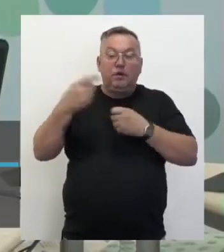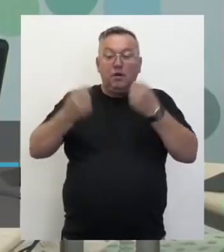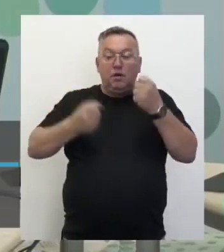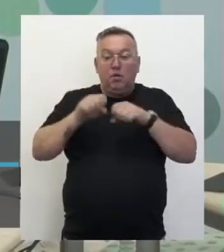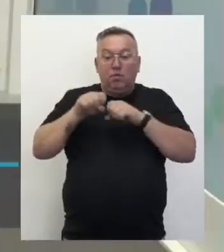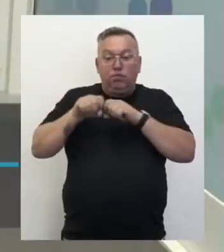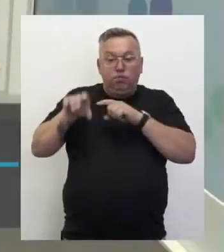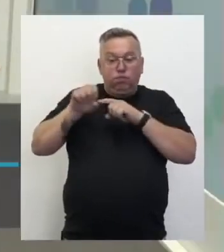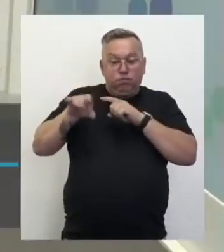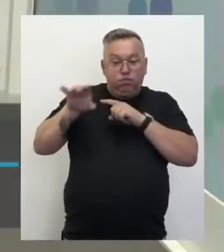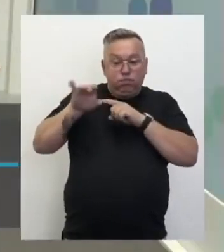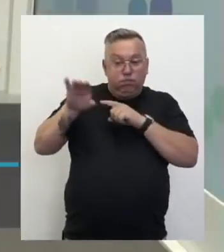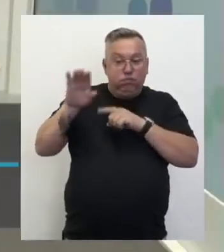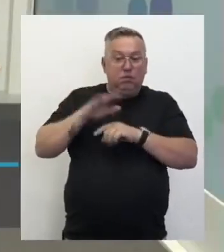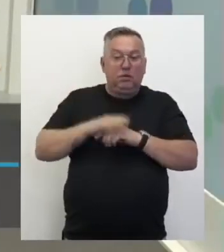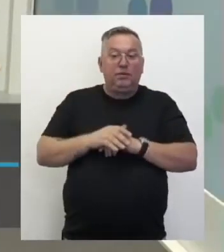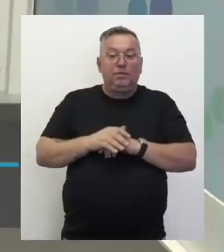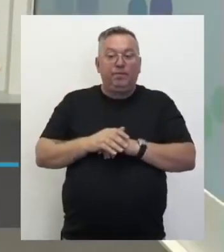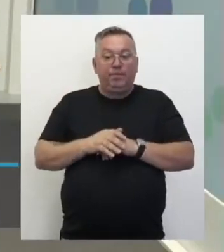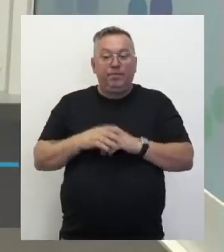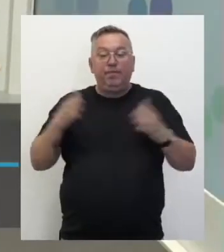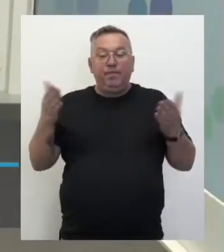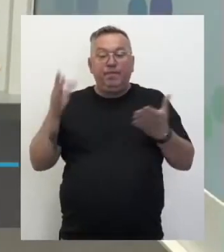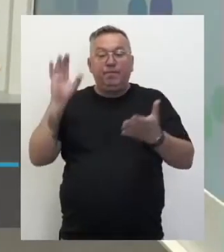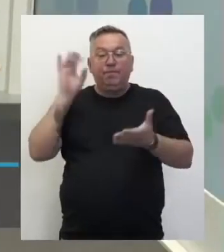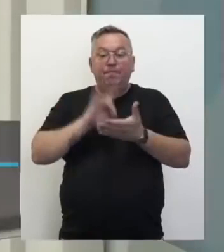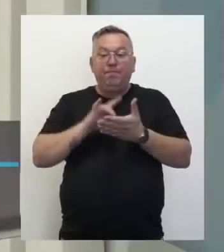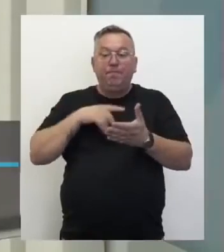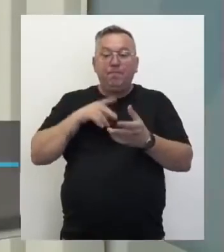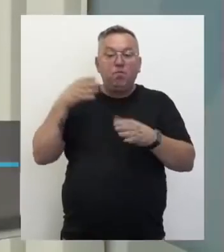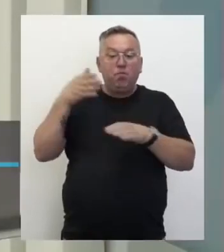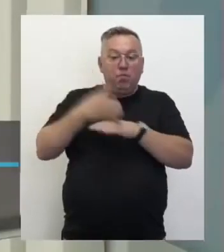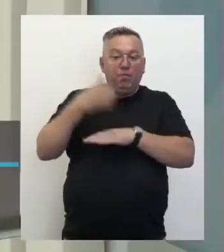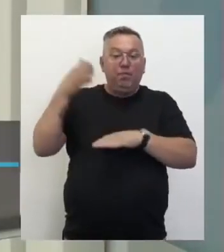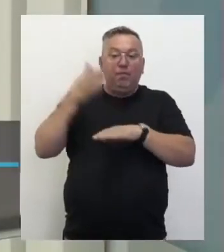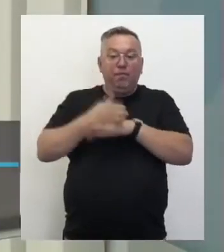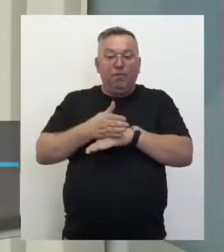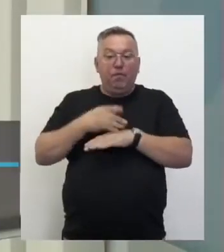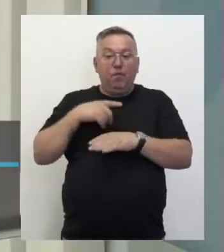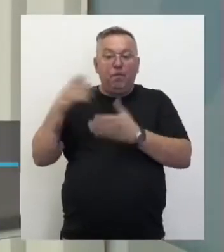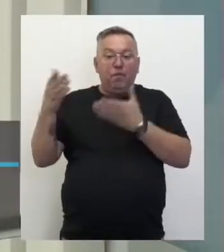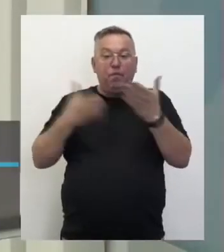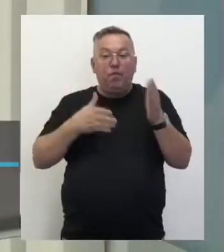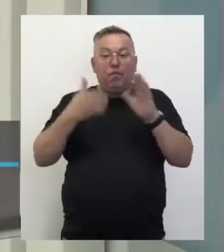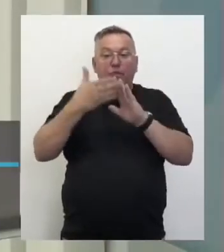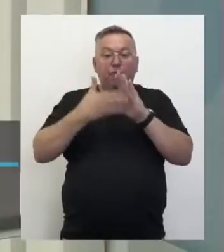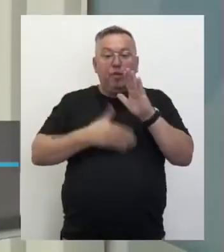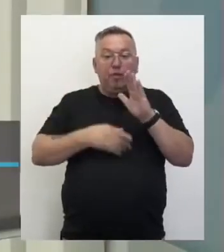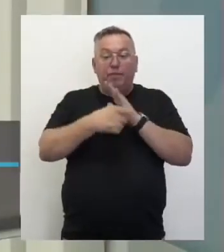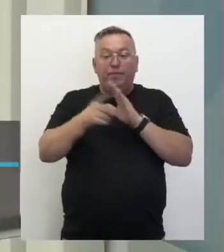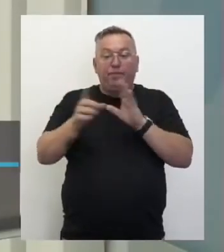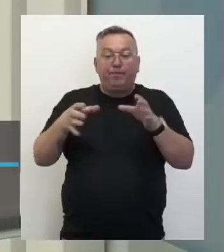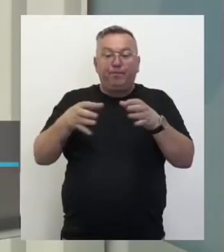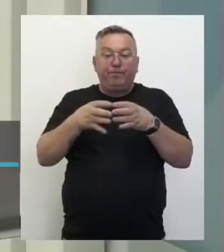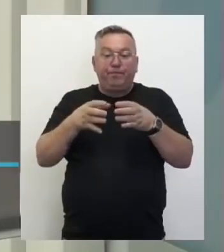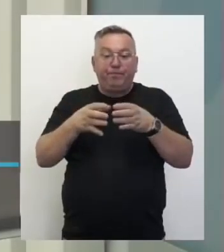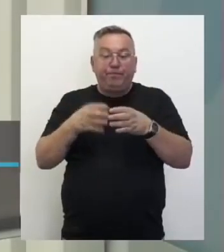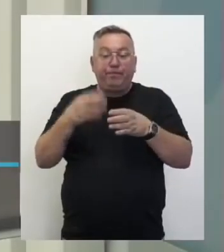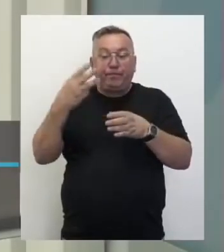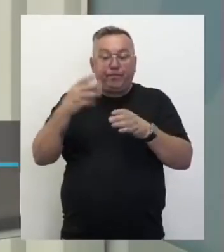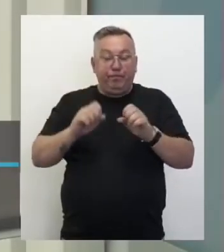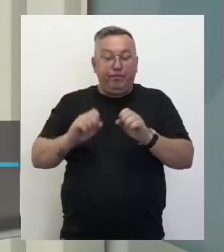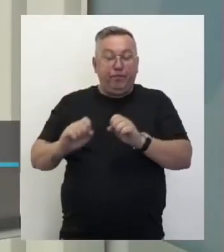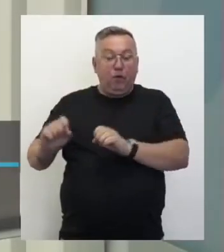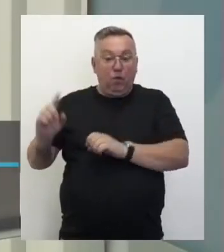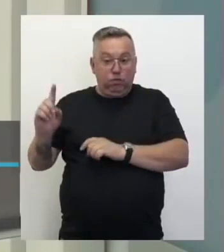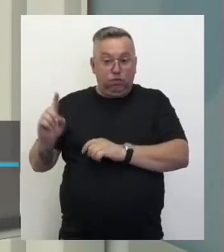automóveis. Muito bom. Então, realmente, continuem participando, né? A gente trouxe a proposta desse conjunto de 3 imagens,